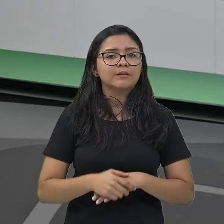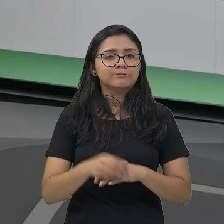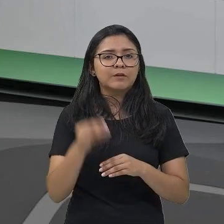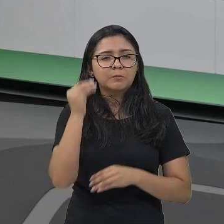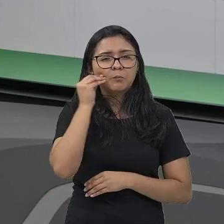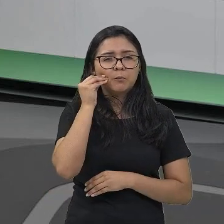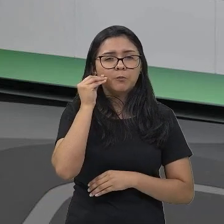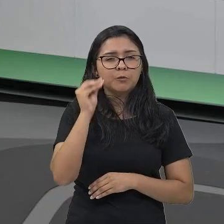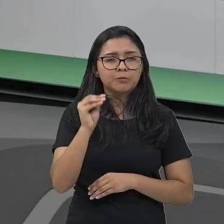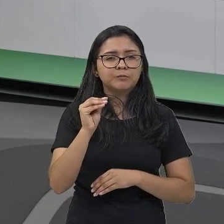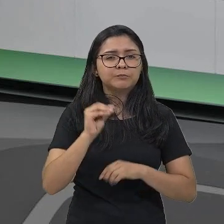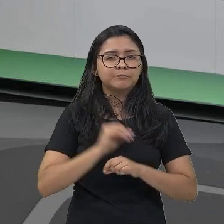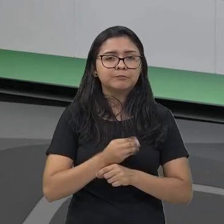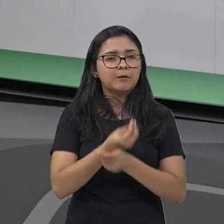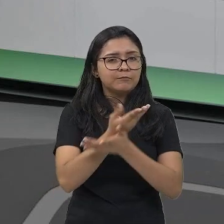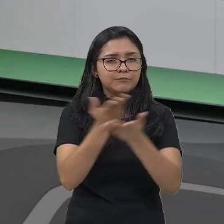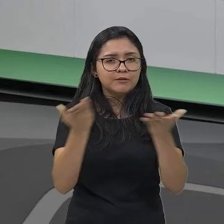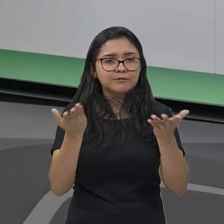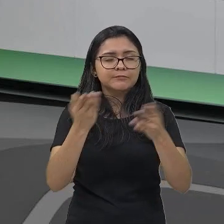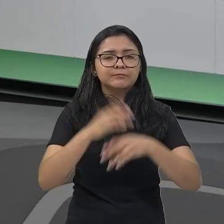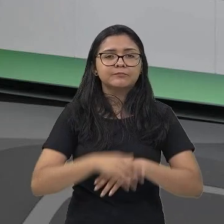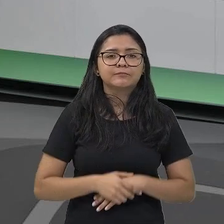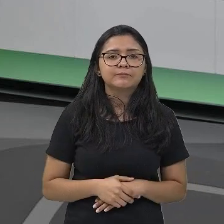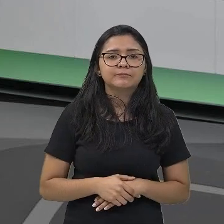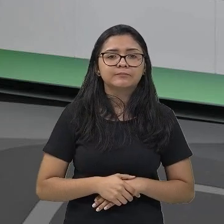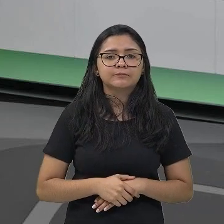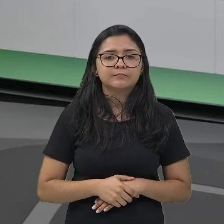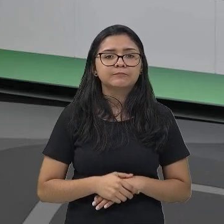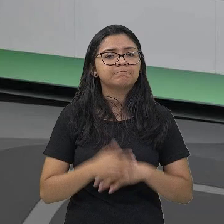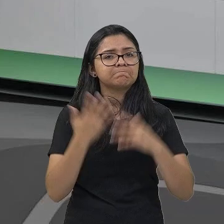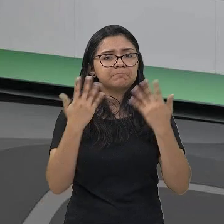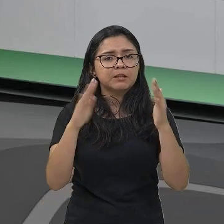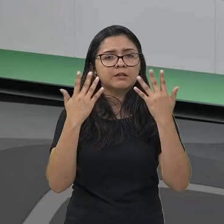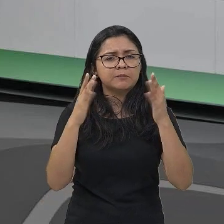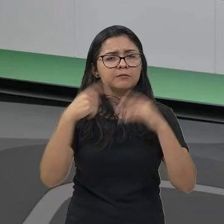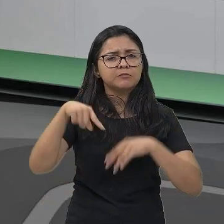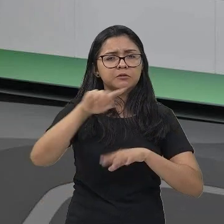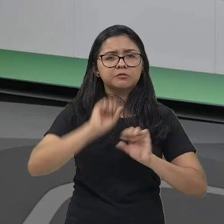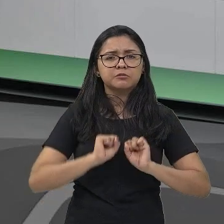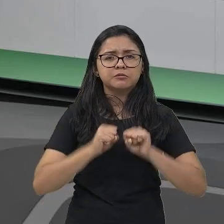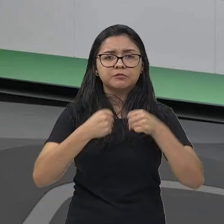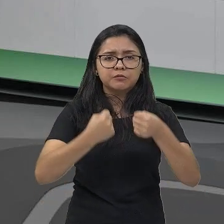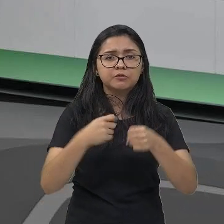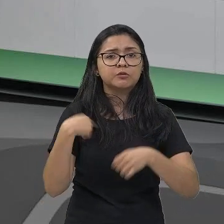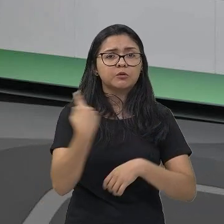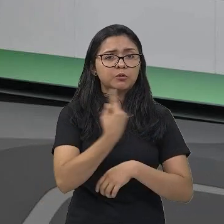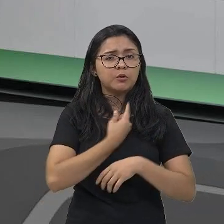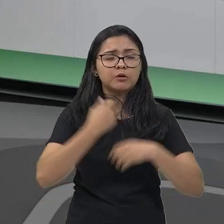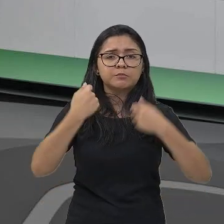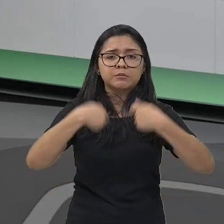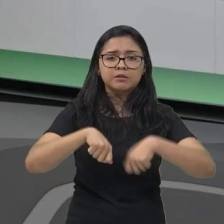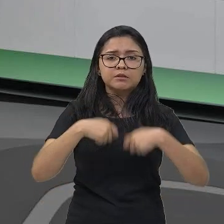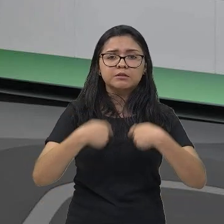Beijos, eu mando beijos para vocês. Parabéns pelo esforço. A gente precisa mesmo